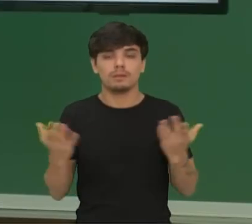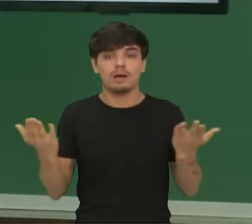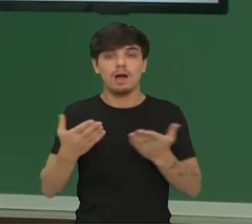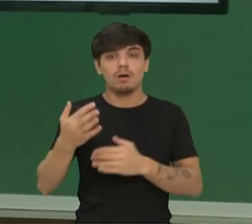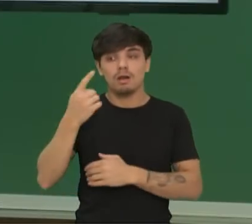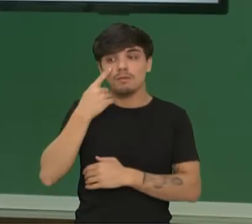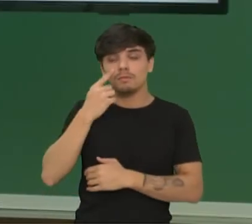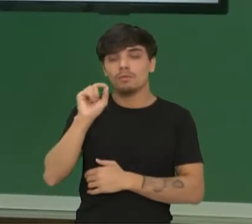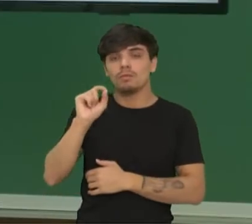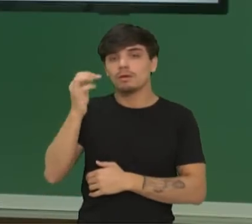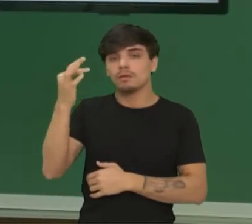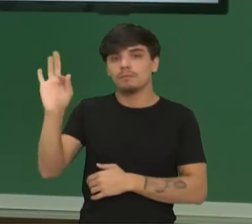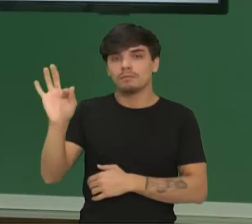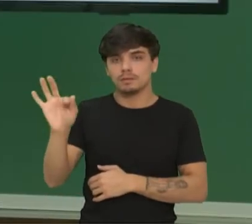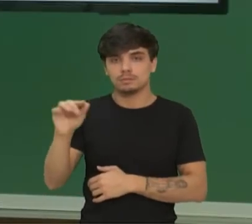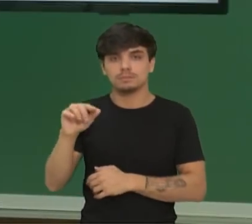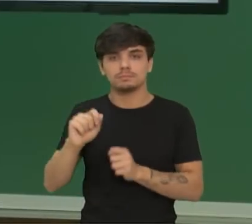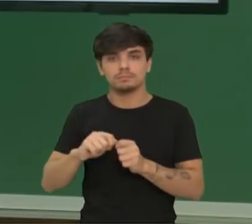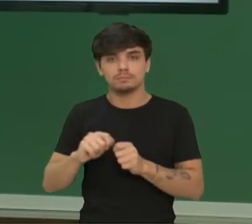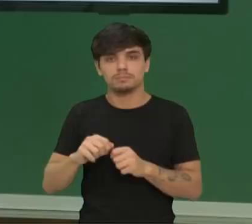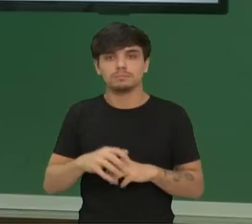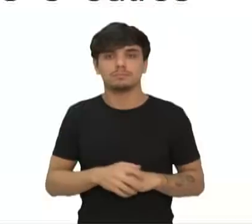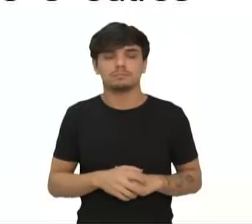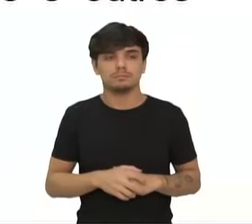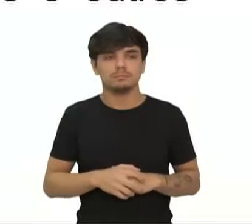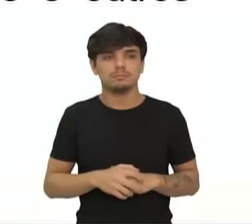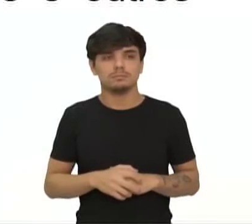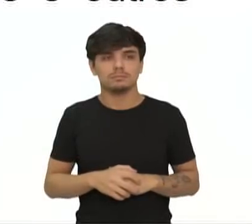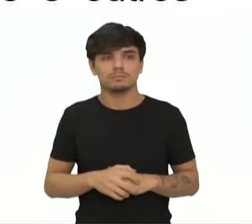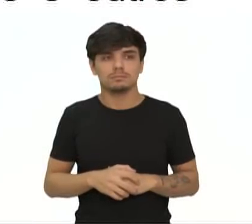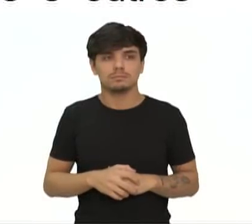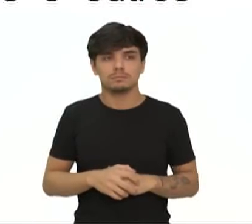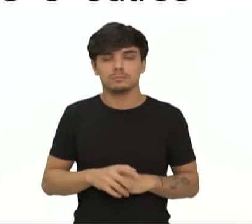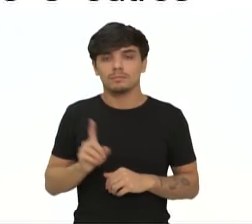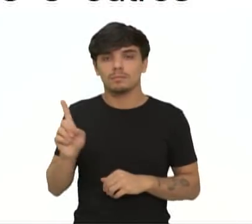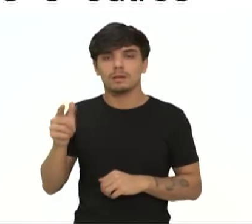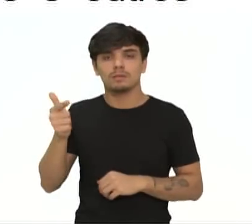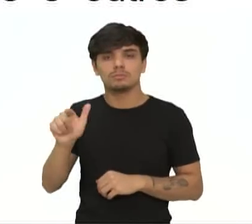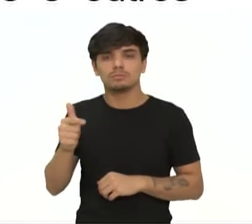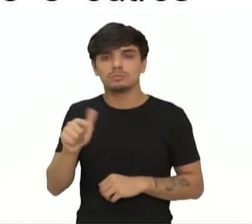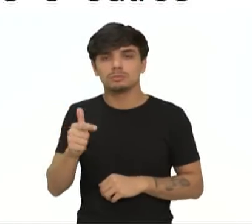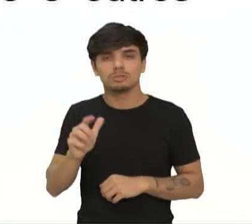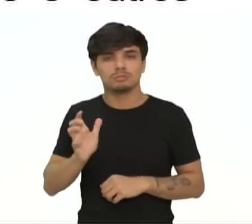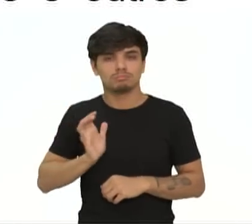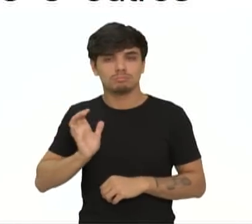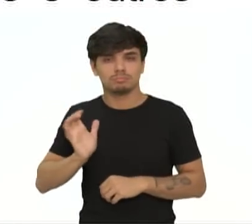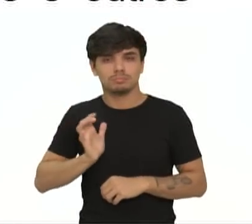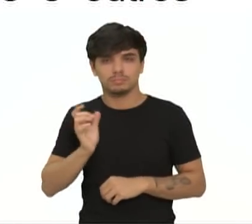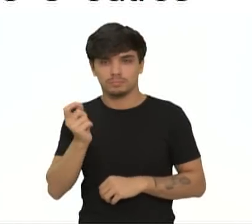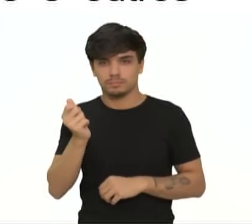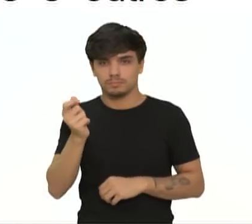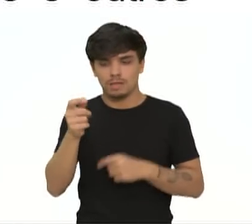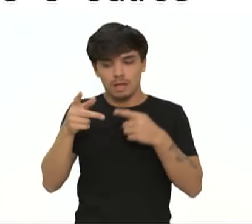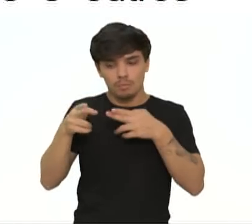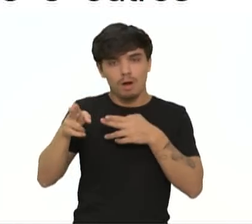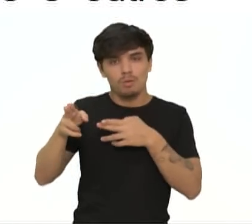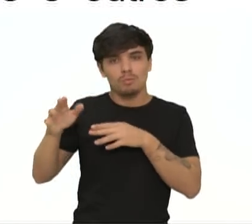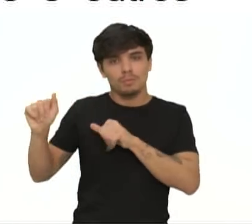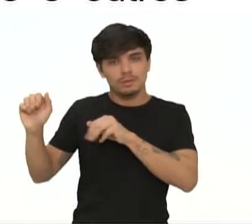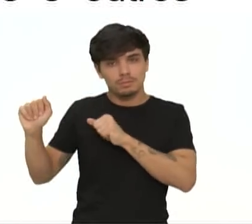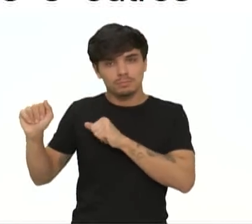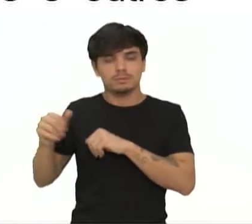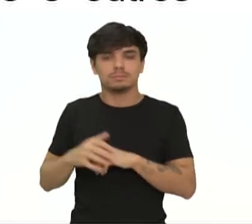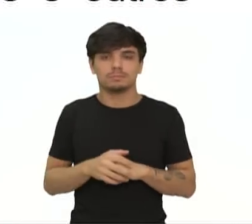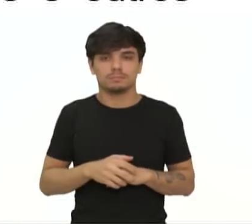fez. Por não possuir reservas de metais, né, ela não tinha, suas colônias não eram tão ricas quanto as da Espanha e de Portugal